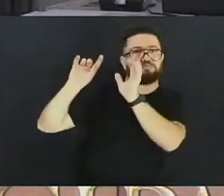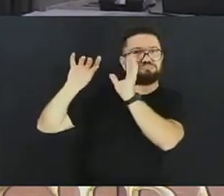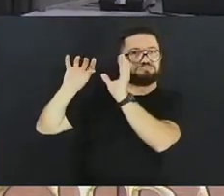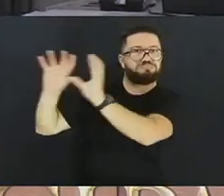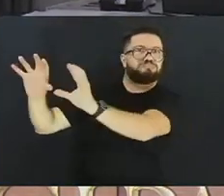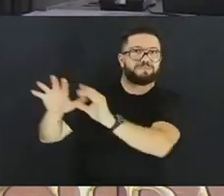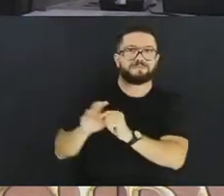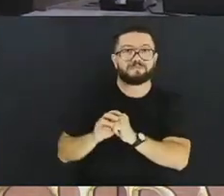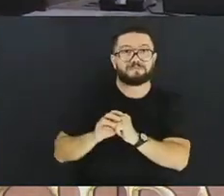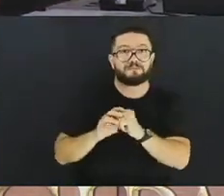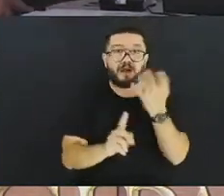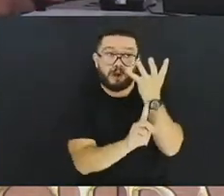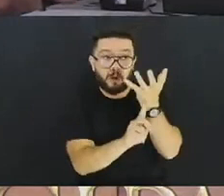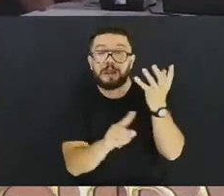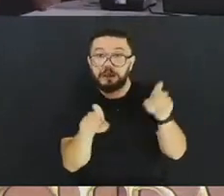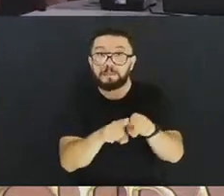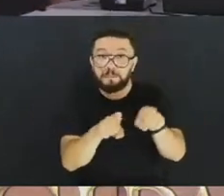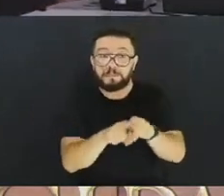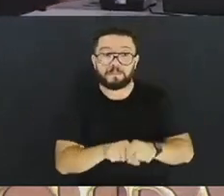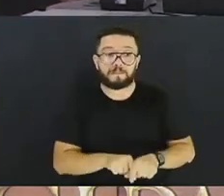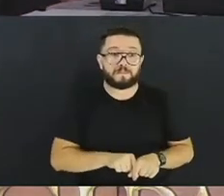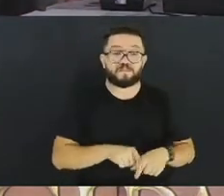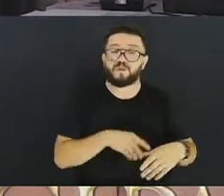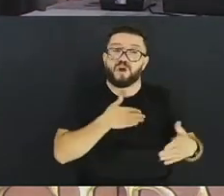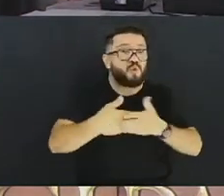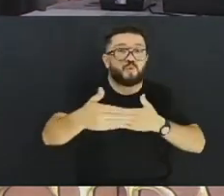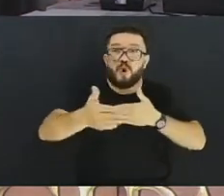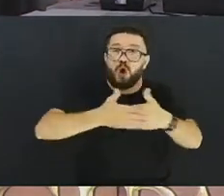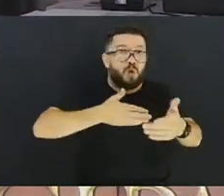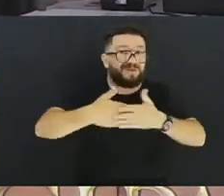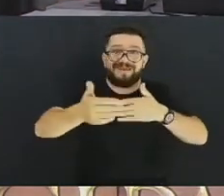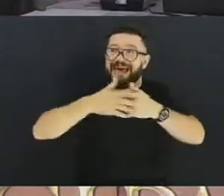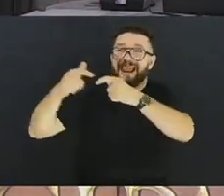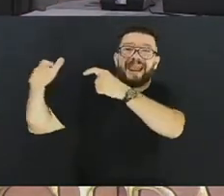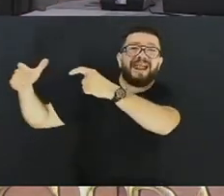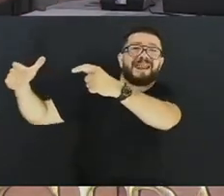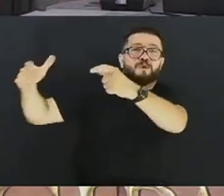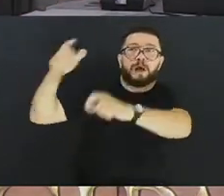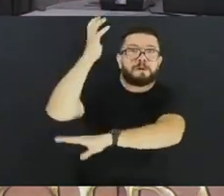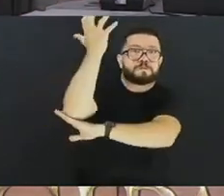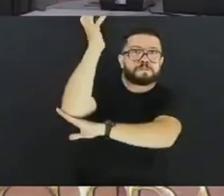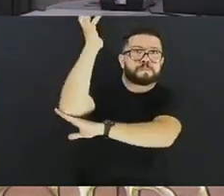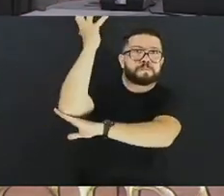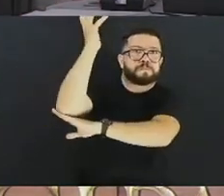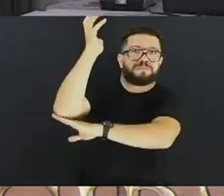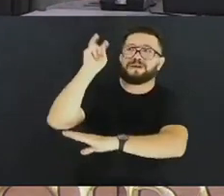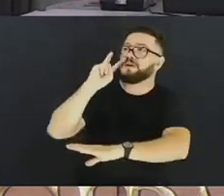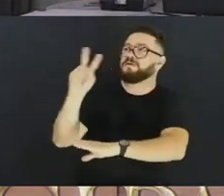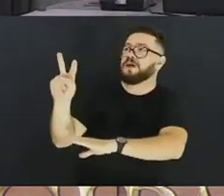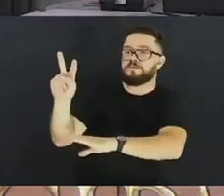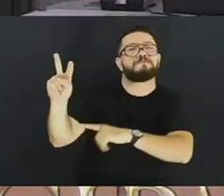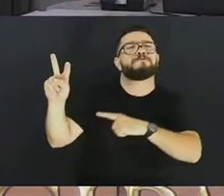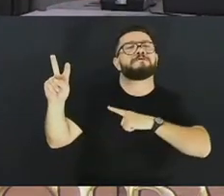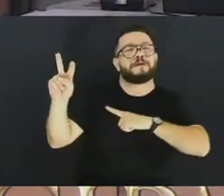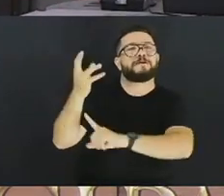araucária. Em qualquer bosque, gente, mande plantar em volta, onde tem luz, etc., desaproprie, pegue